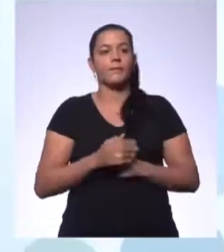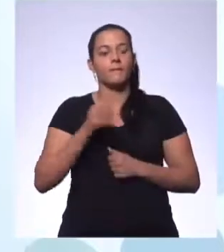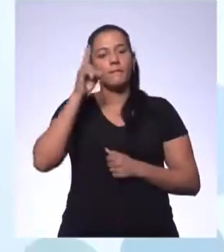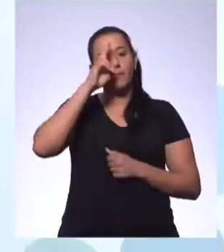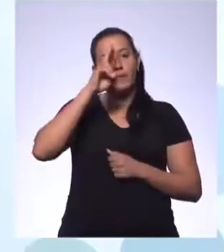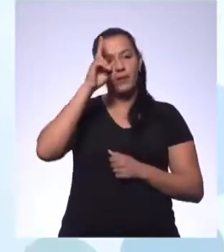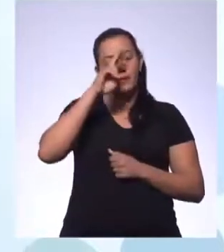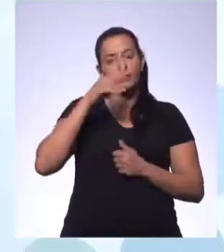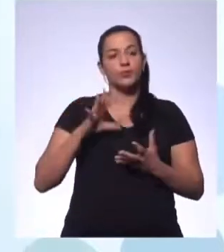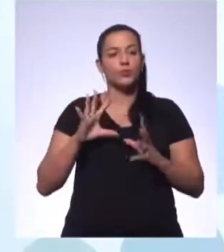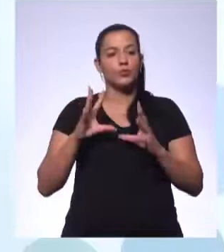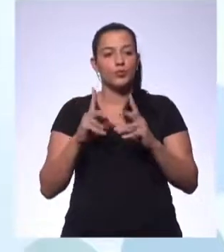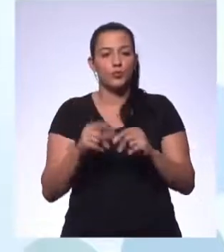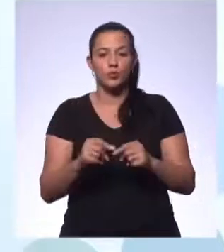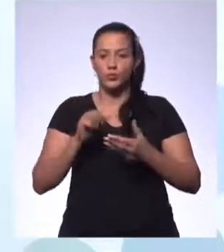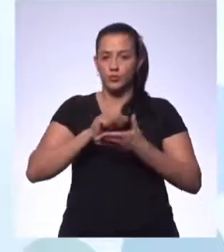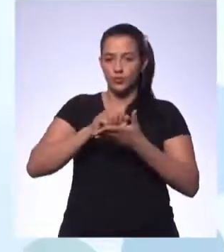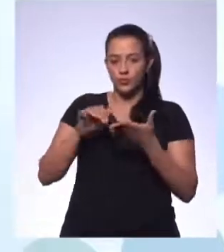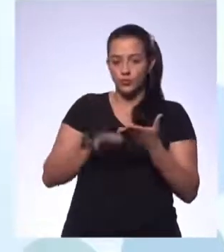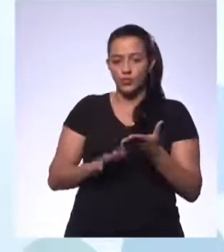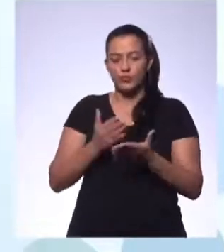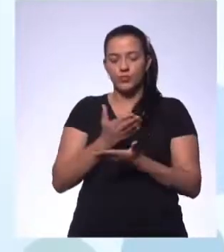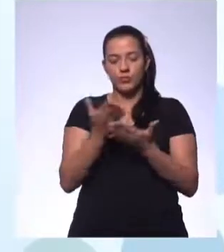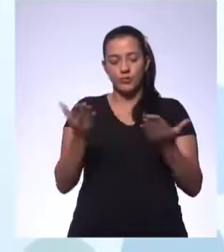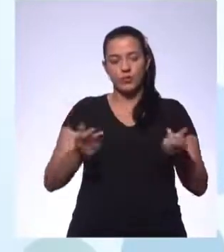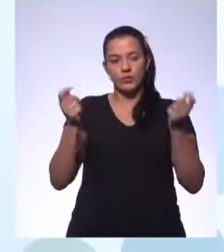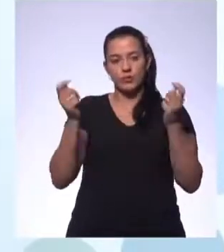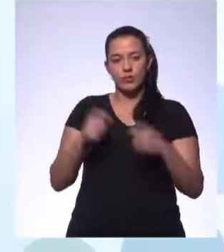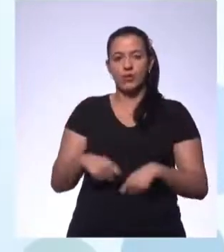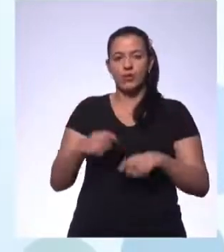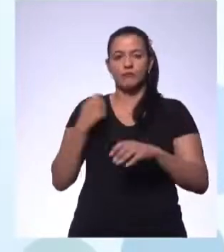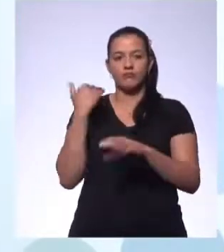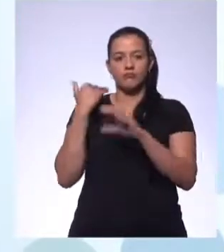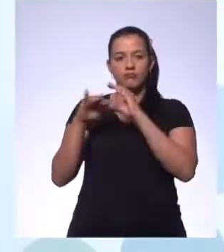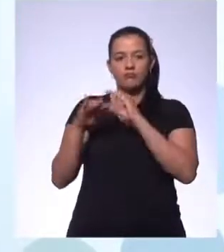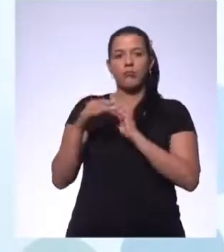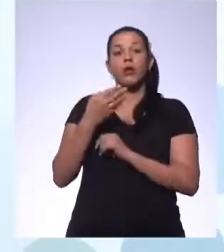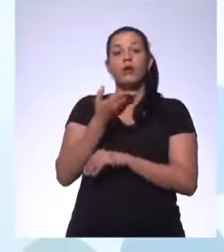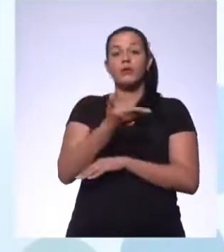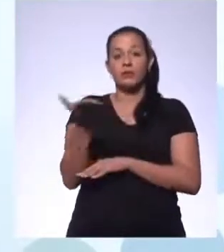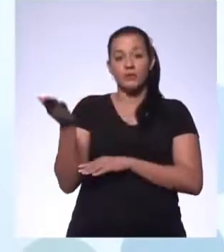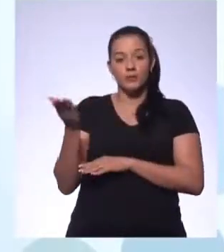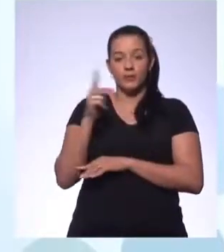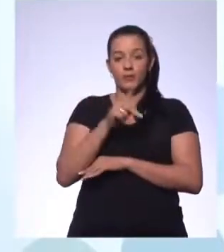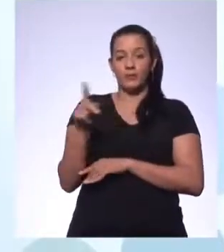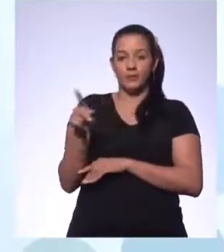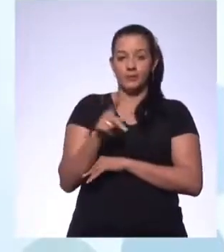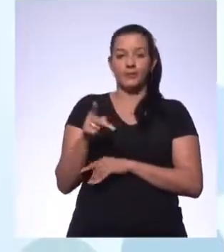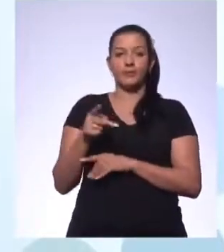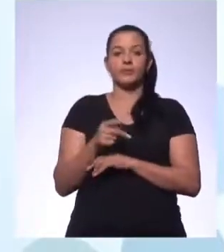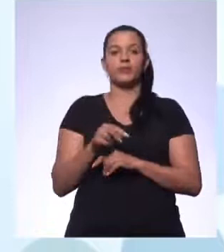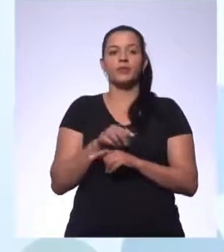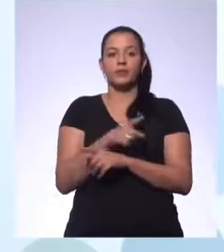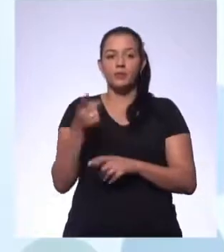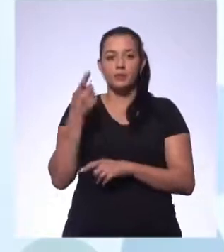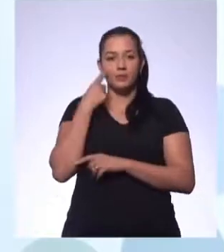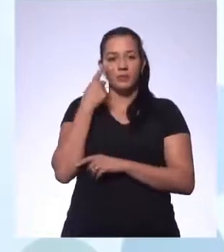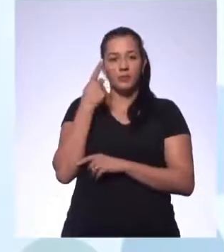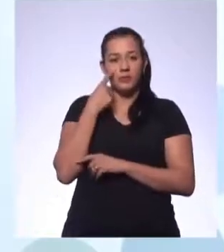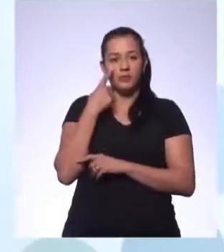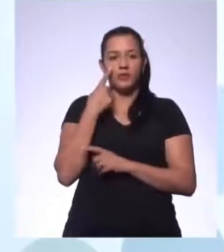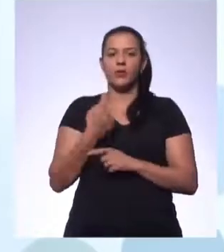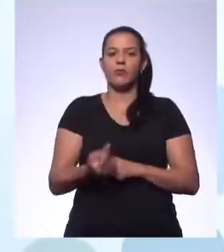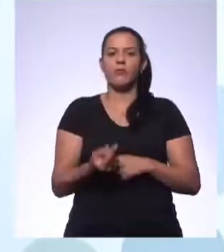todas as atividades que vocês fizerem, tá? Vocês podem estar entregando para os professores de vocês, para que eles tenham mais